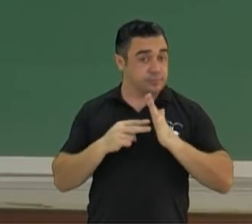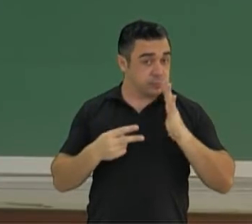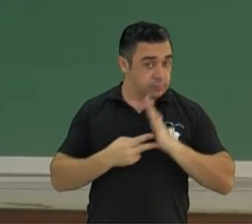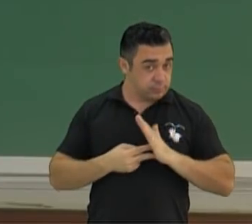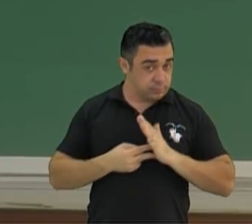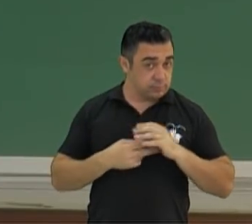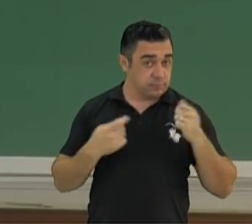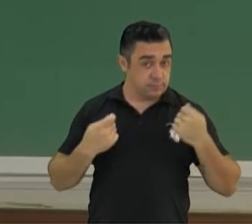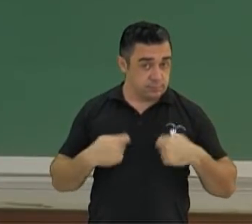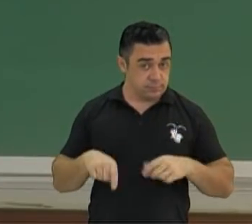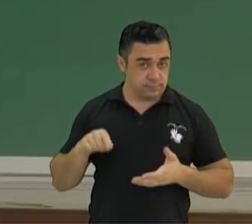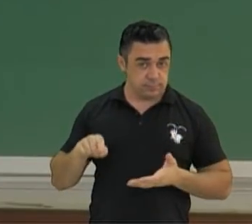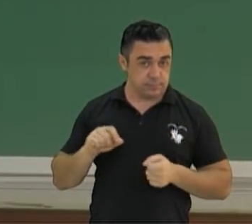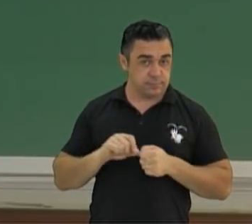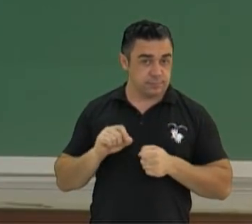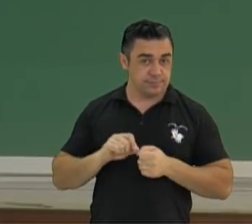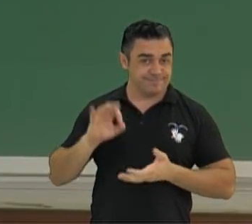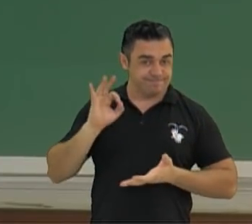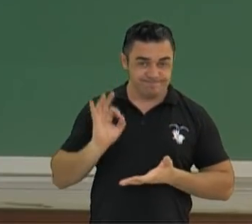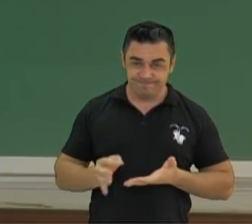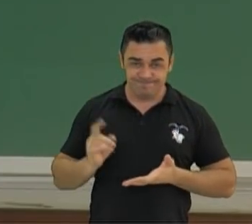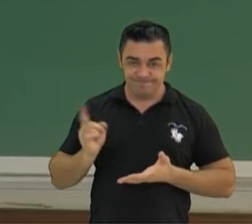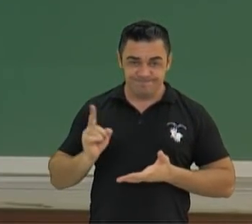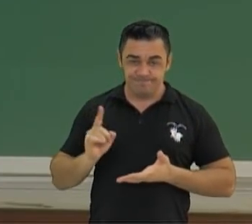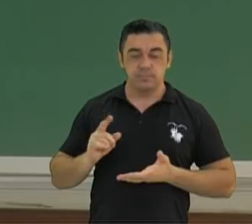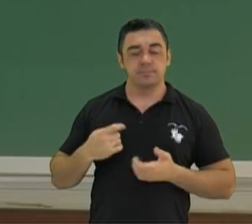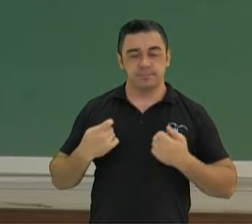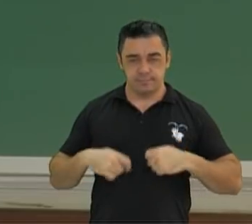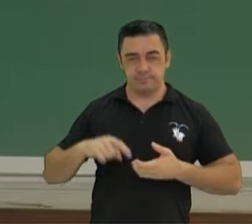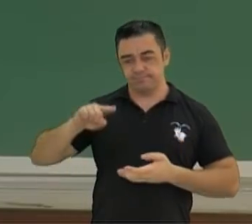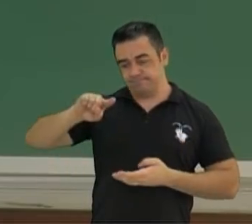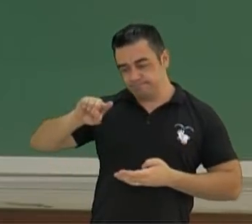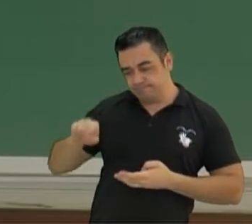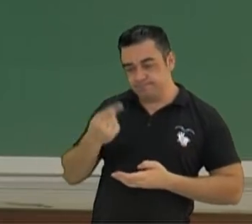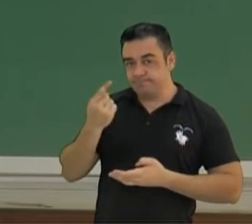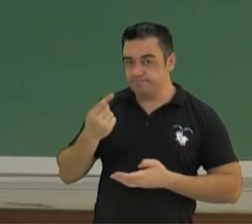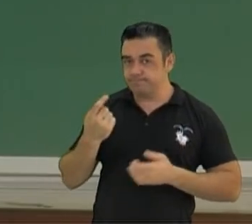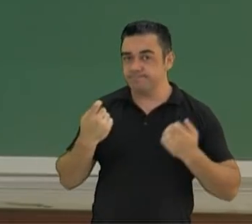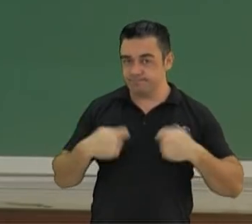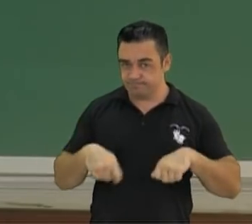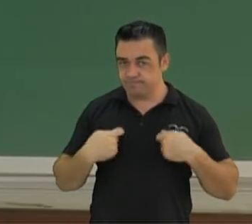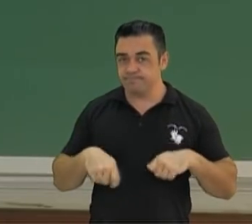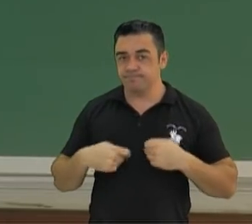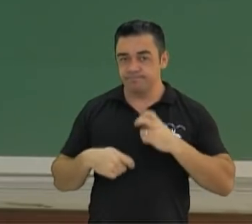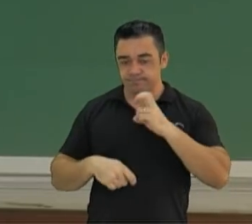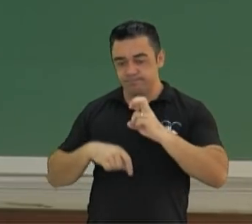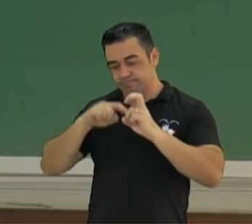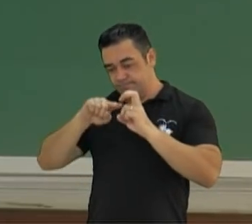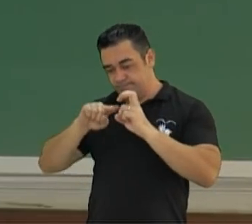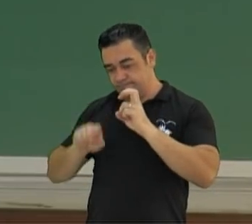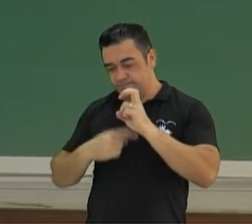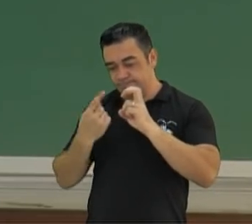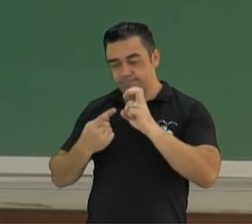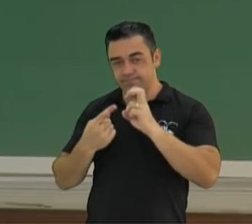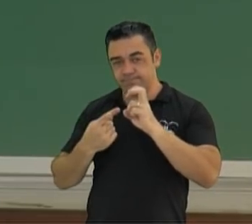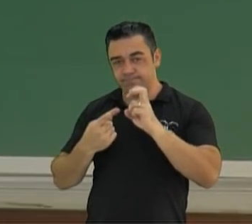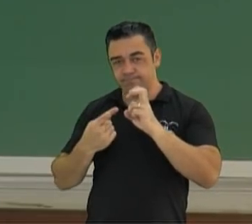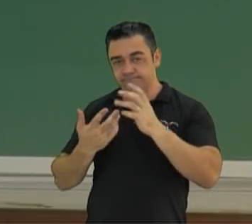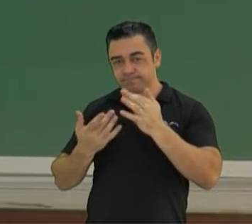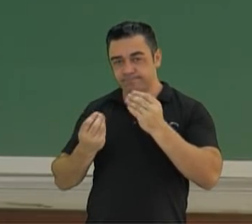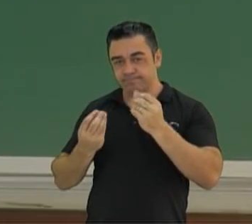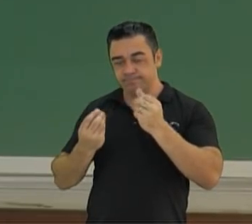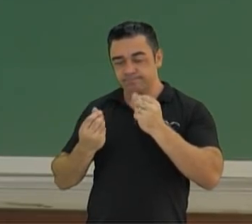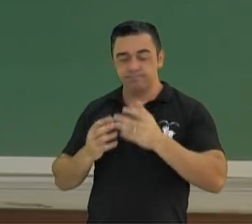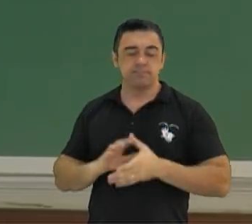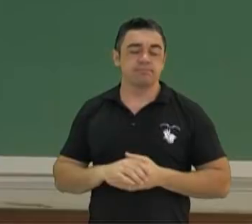Significa que a sua divisão não vai ser um número inteiro, e sim um número decimal. Vai ter uma vírgula. Então,